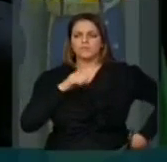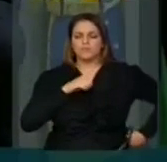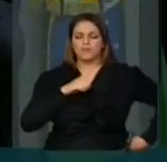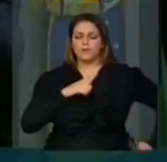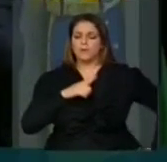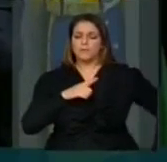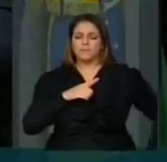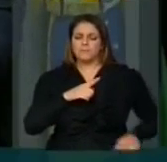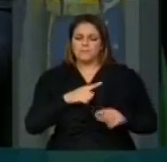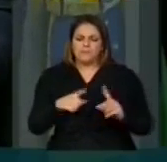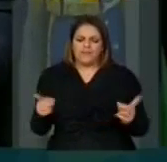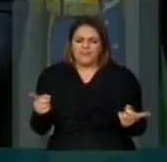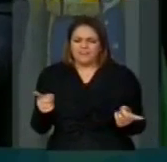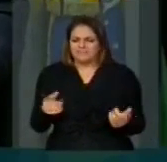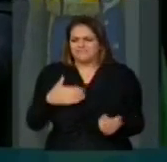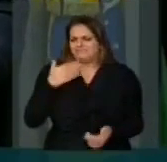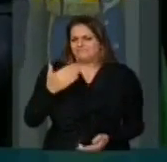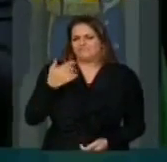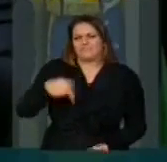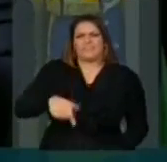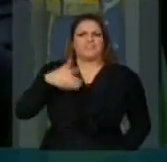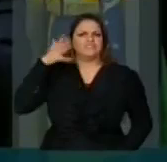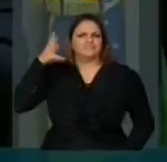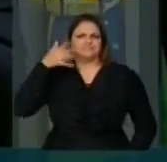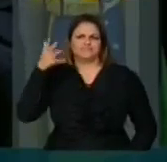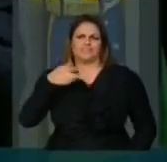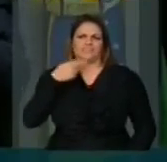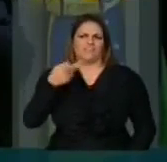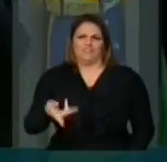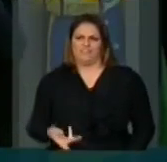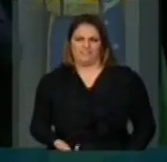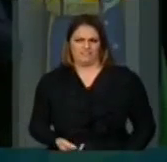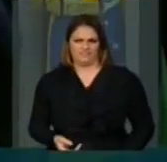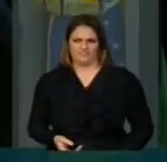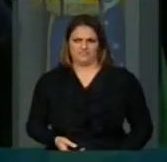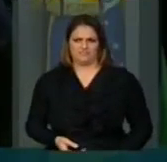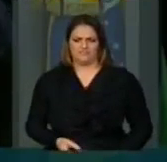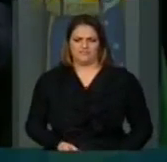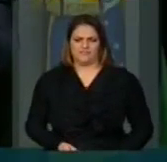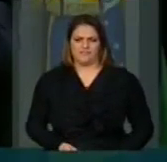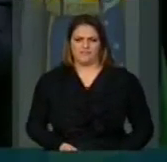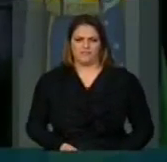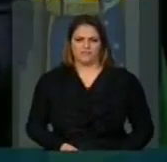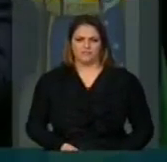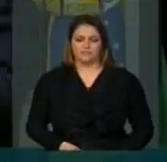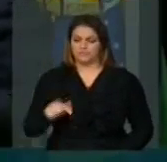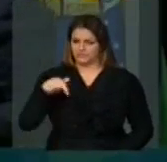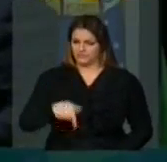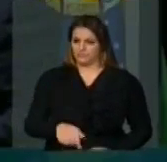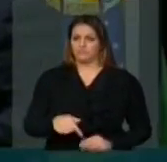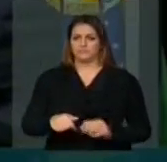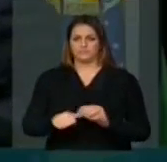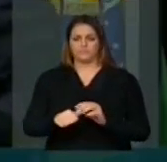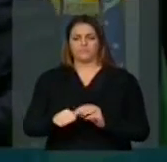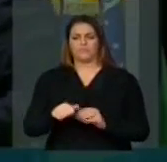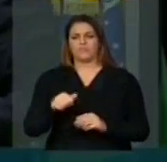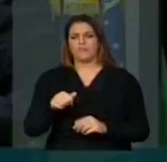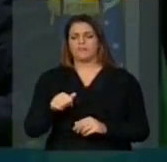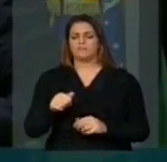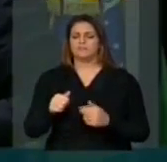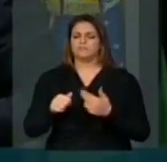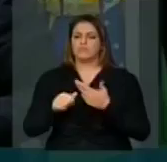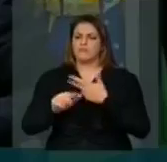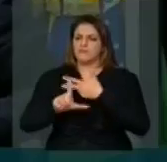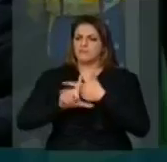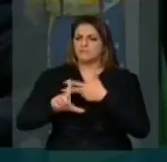cabe aqui trazê-la ao debate. Cabe dizer que a esse Legislativo e esse Congresso, no exercício